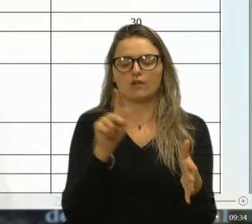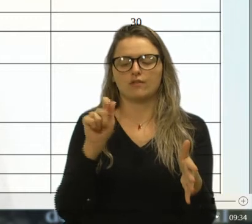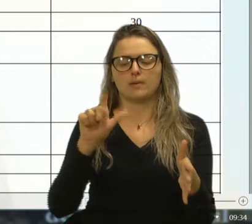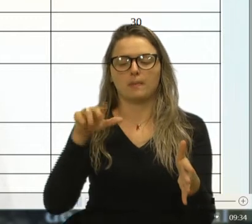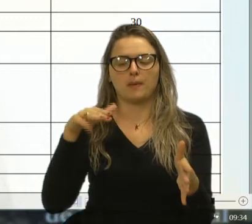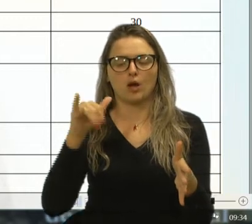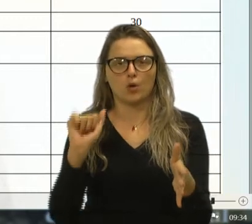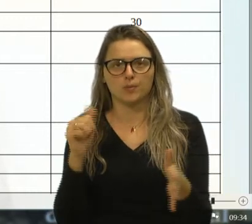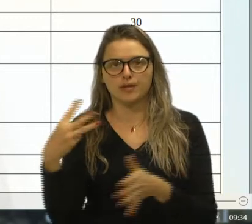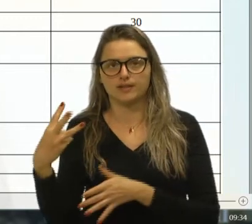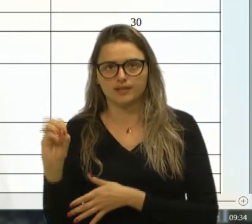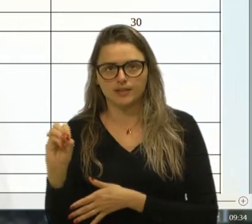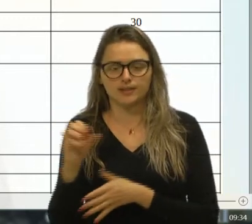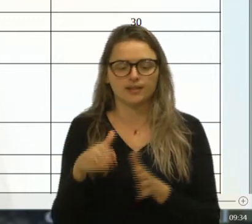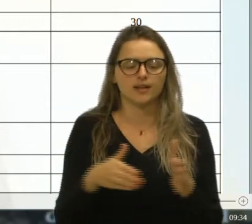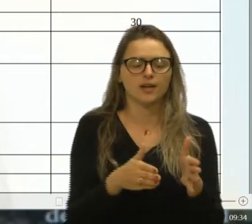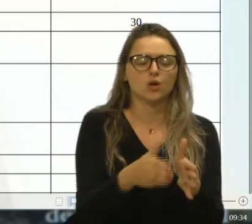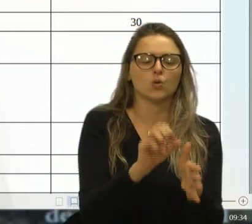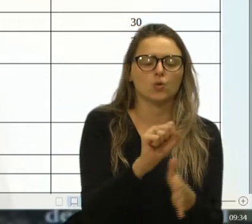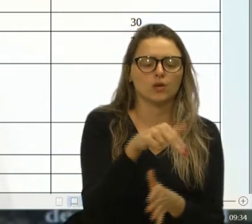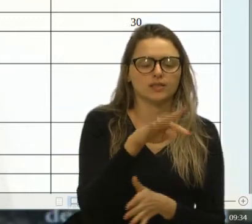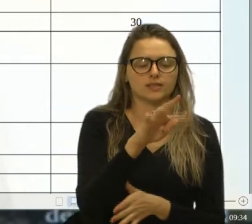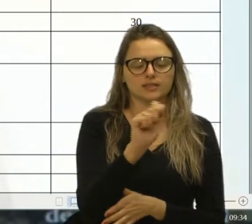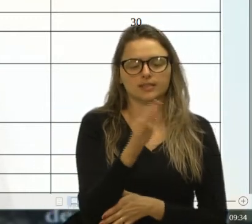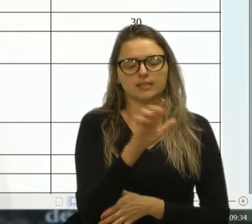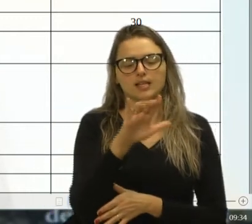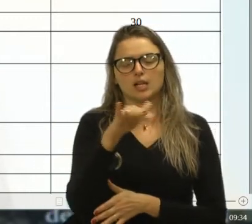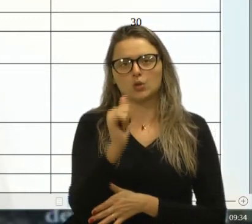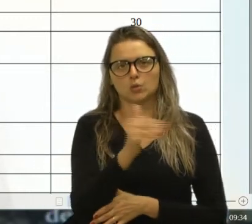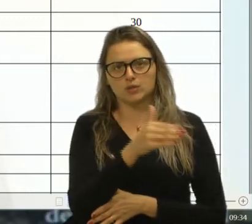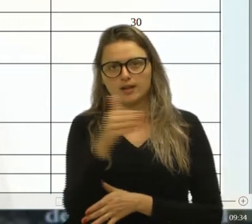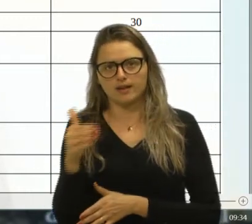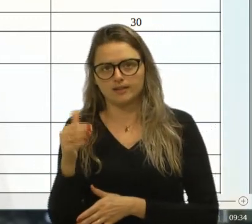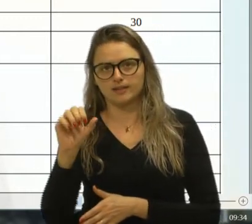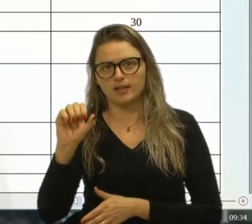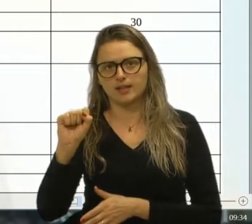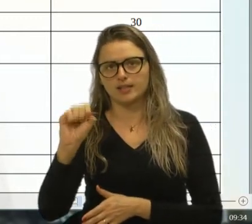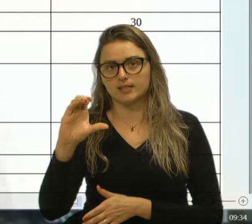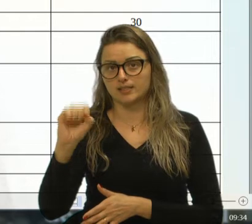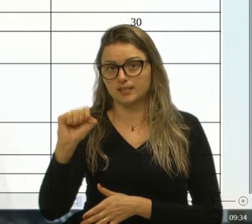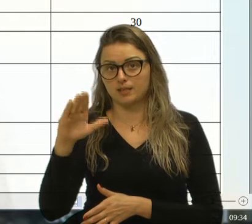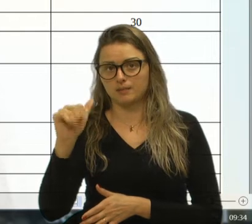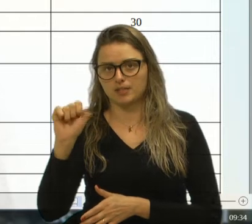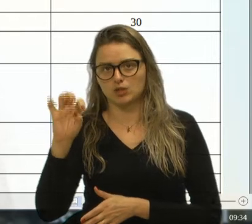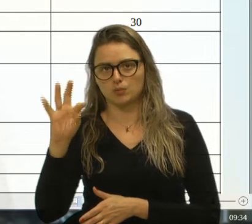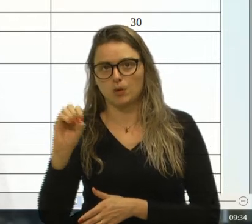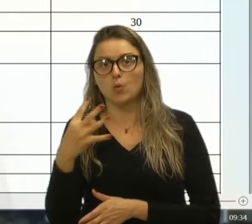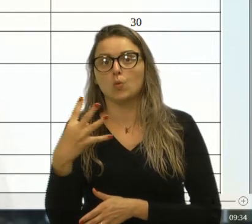30, Santa Lúcia do Piauí até Sebastopol, está sendo asfaltada 40,